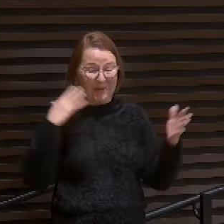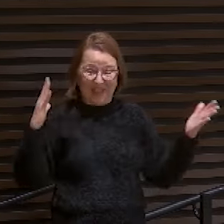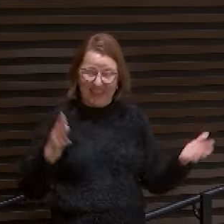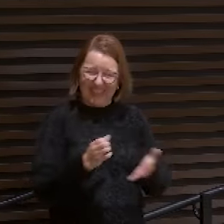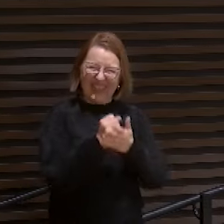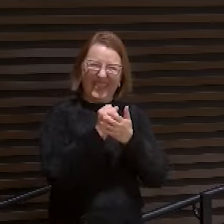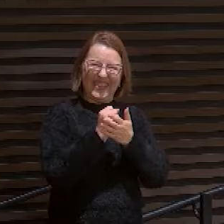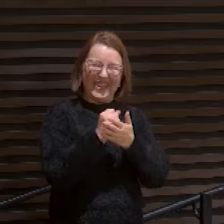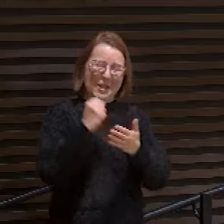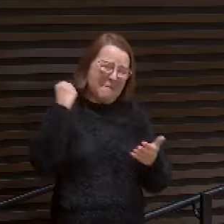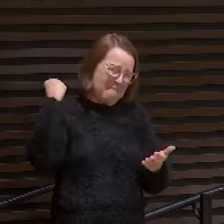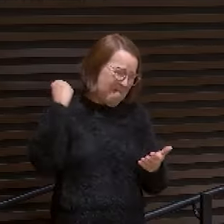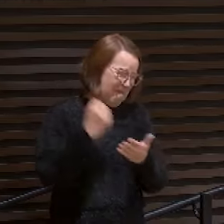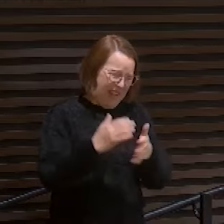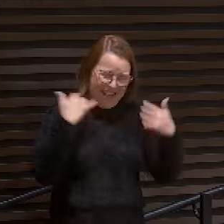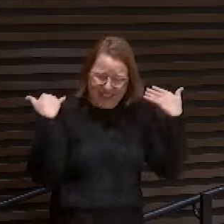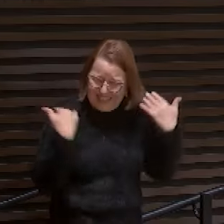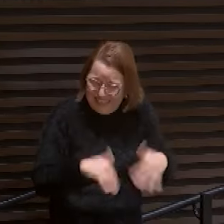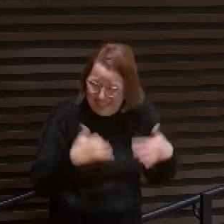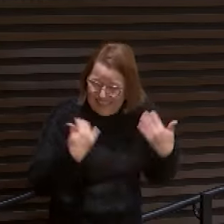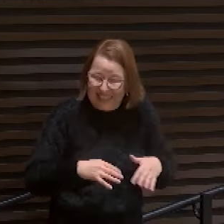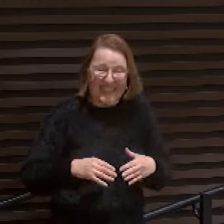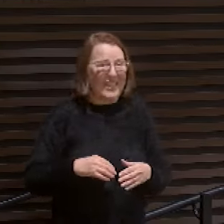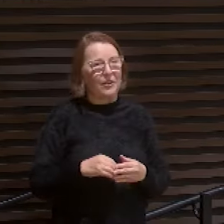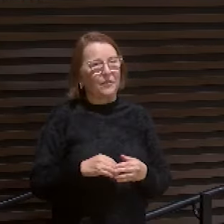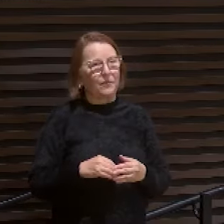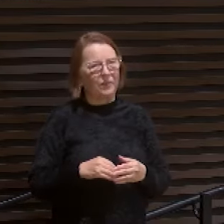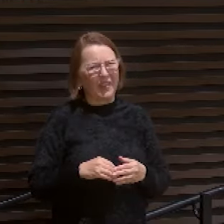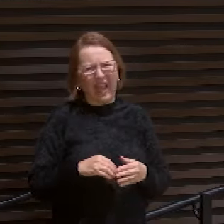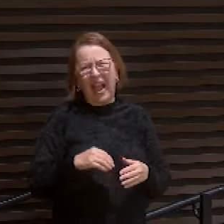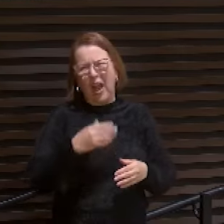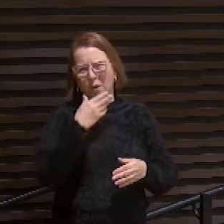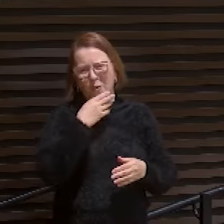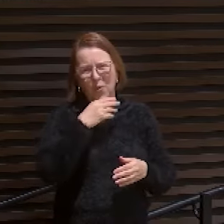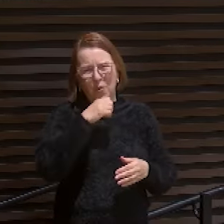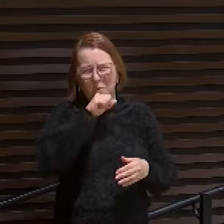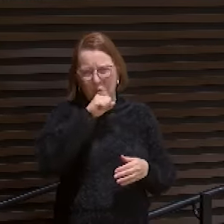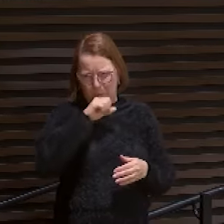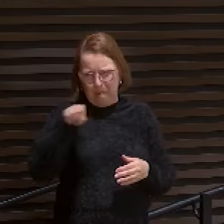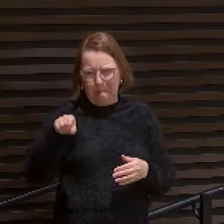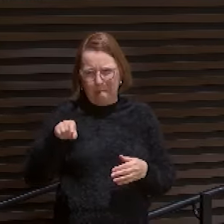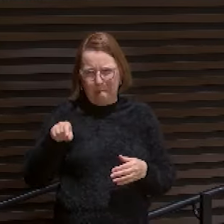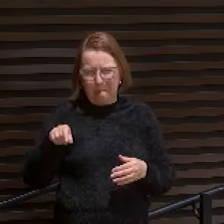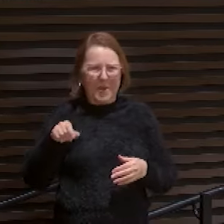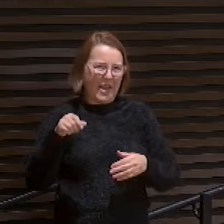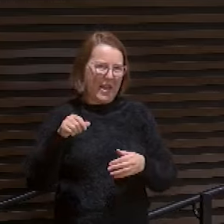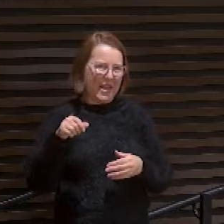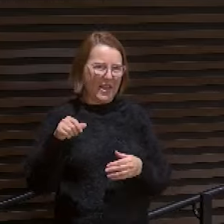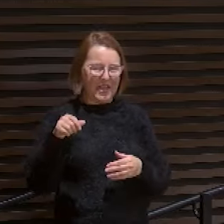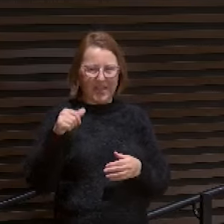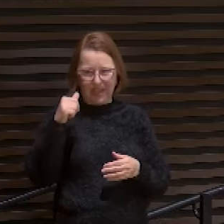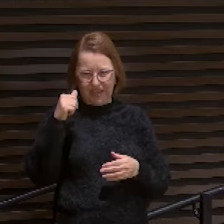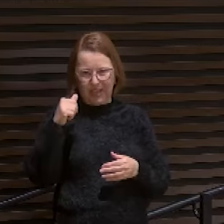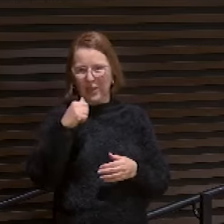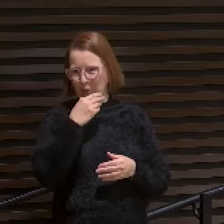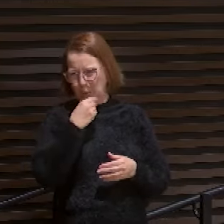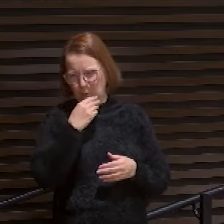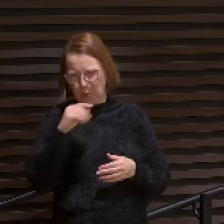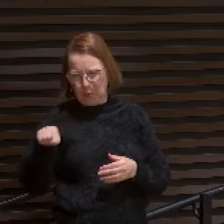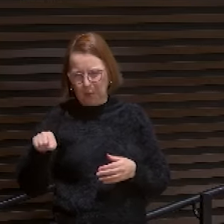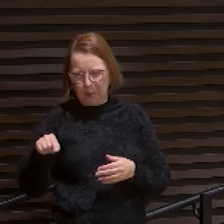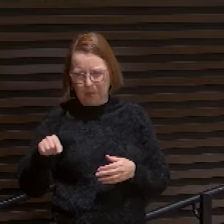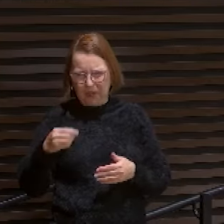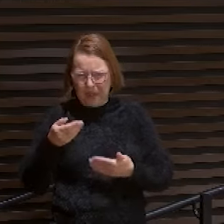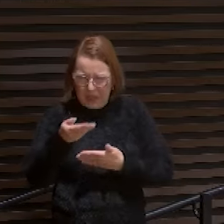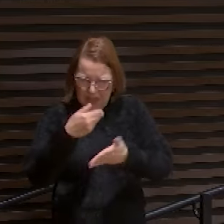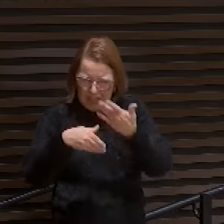Ele pagou o preço. Aquele pai ainda fez um negócio com o vendedor. O meu não. O preço